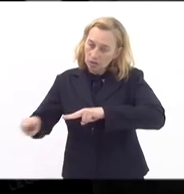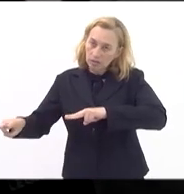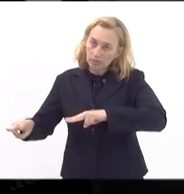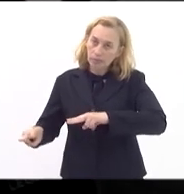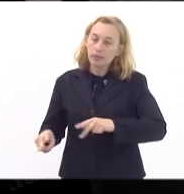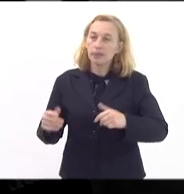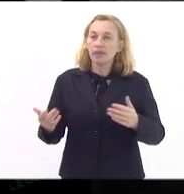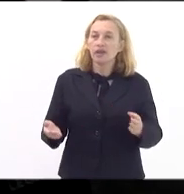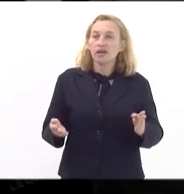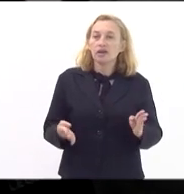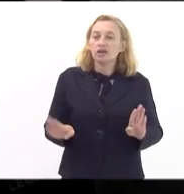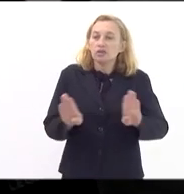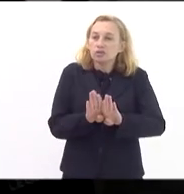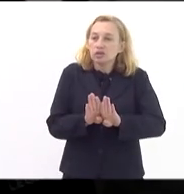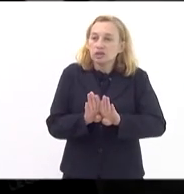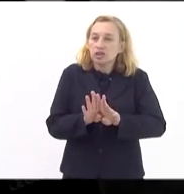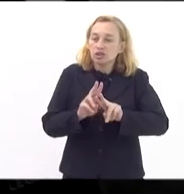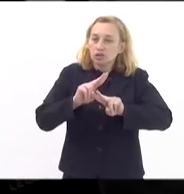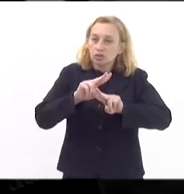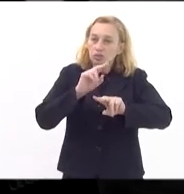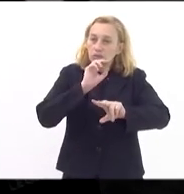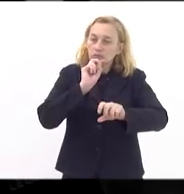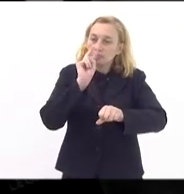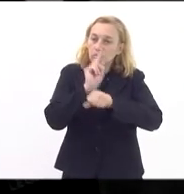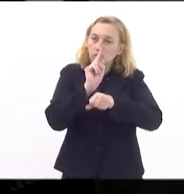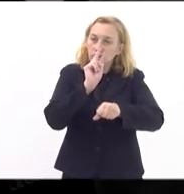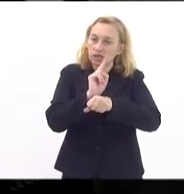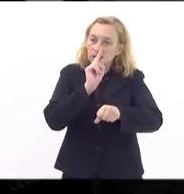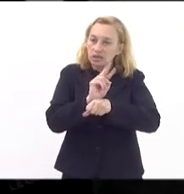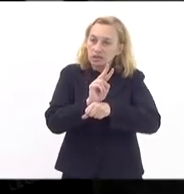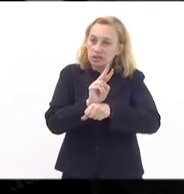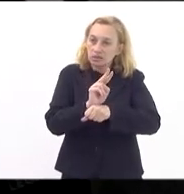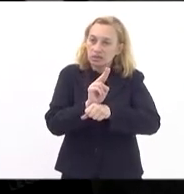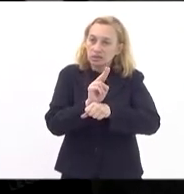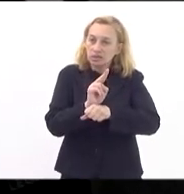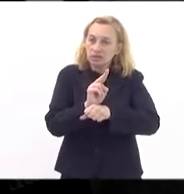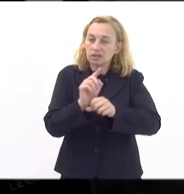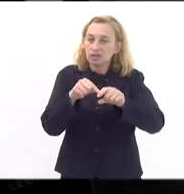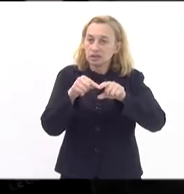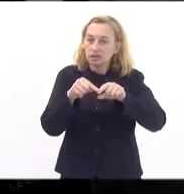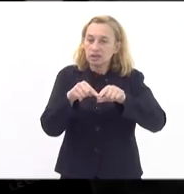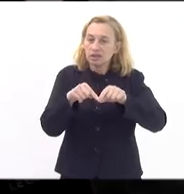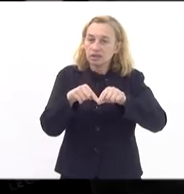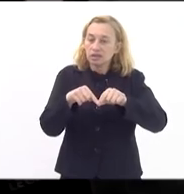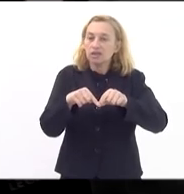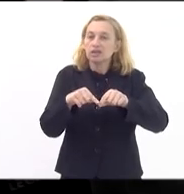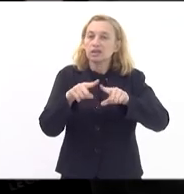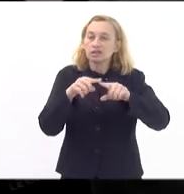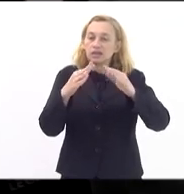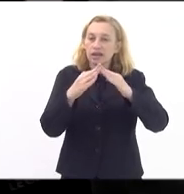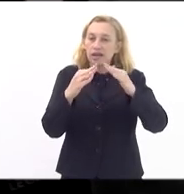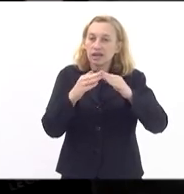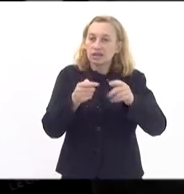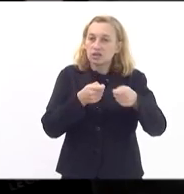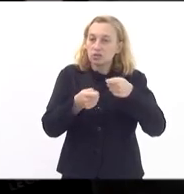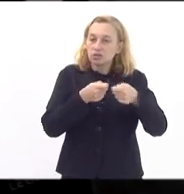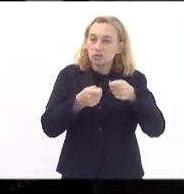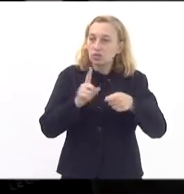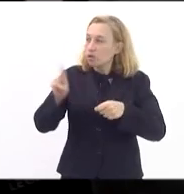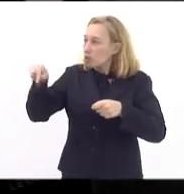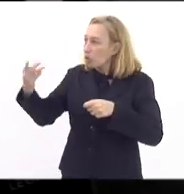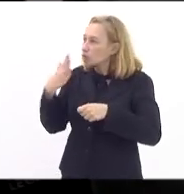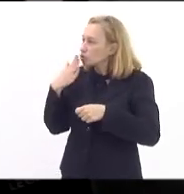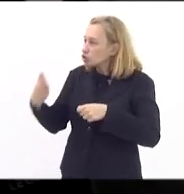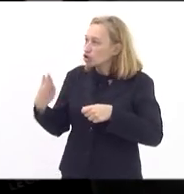dessa sala de controle e comando para que não tem acesso que tem um derrubando até as paredes né então é uma outra alternativa existem